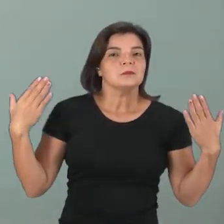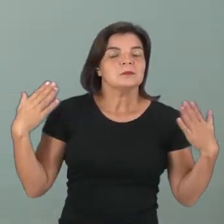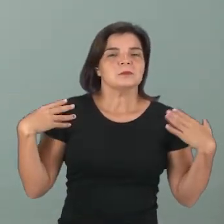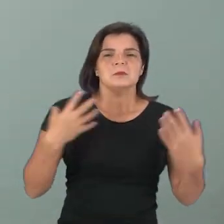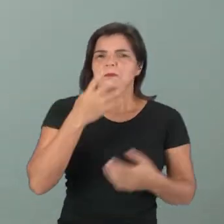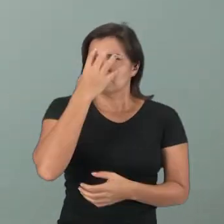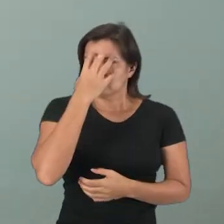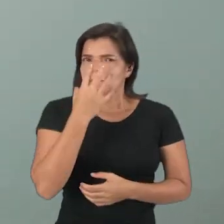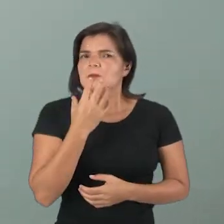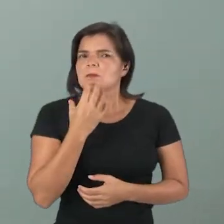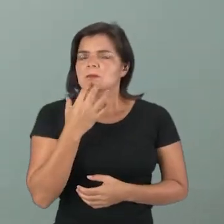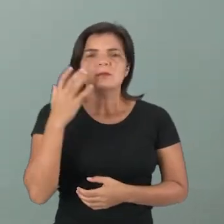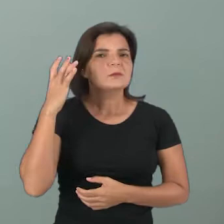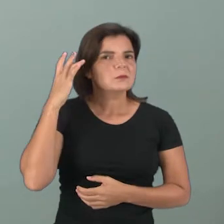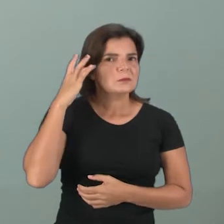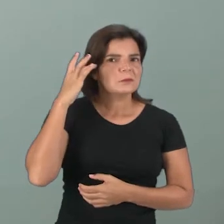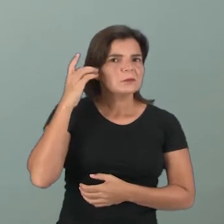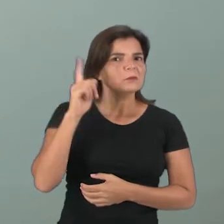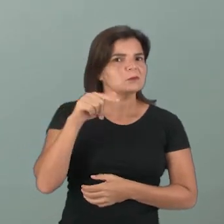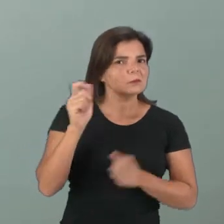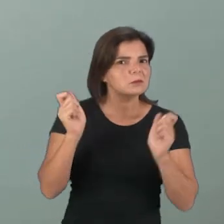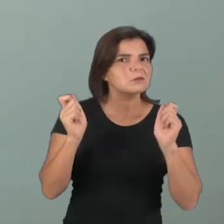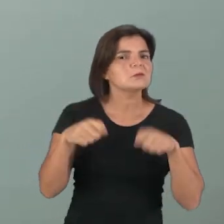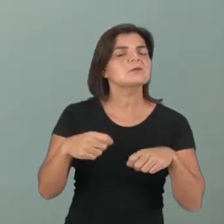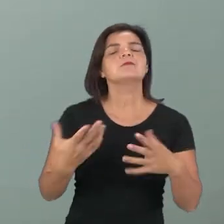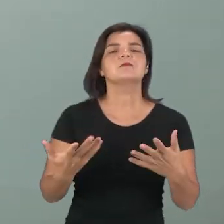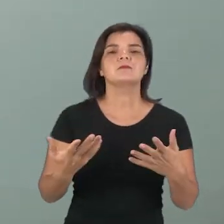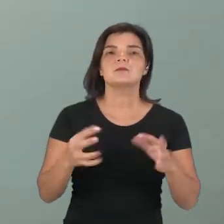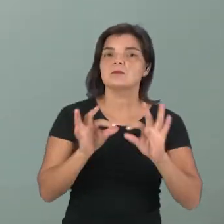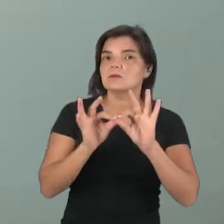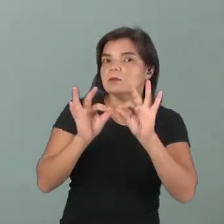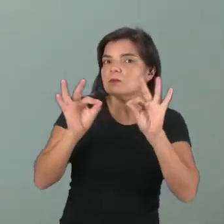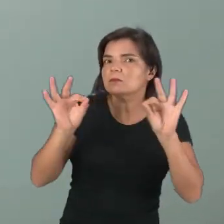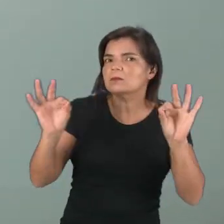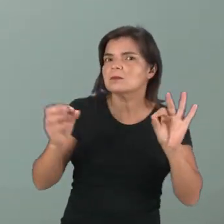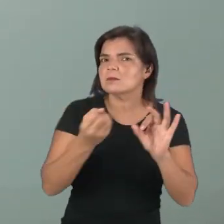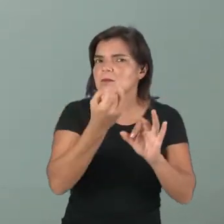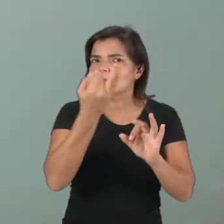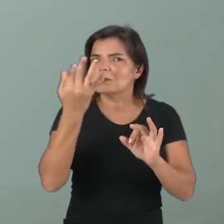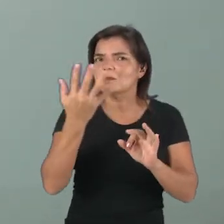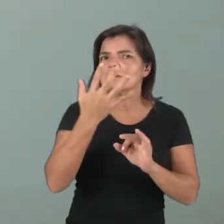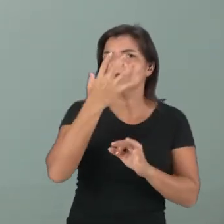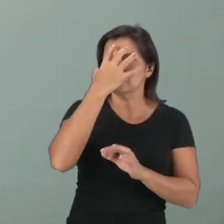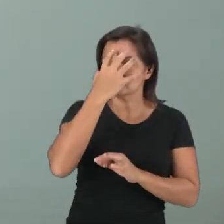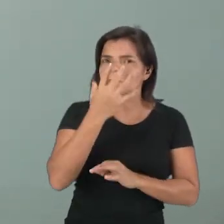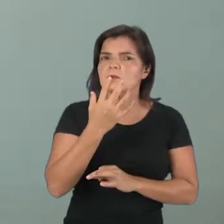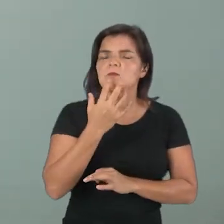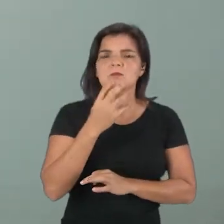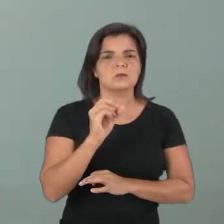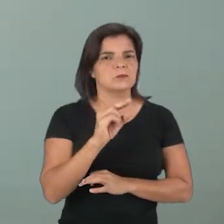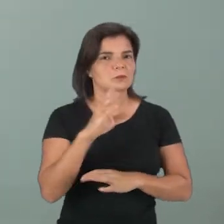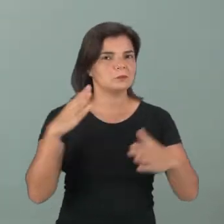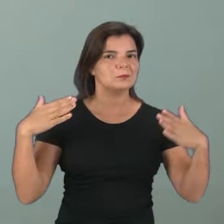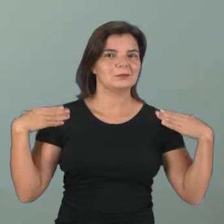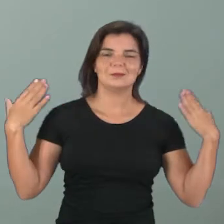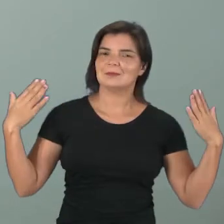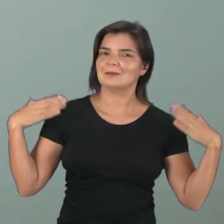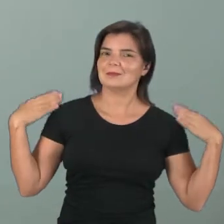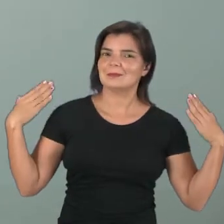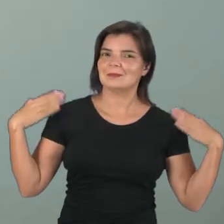mesmo raiva? Será que é possível eu medir a quantidade de raiva ou de